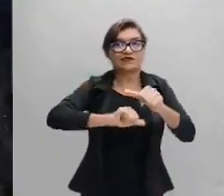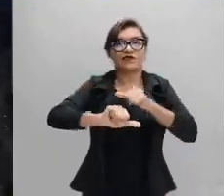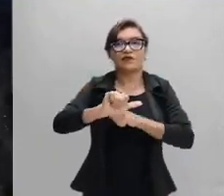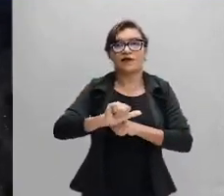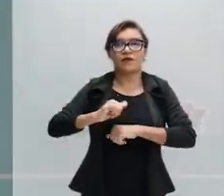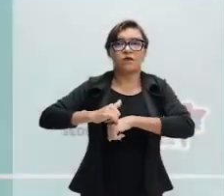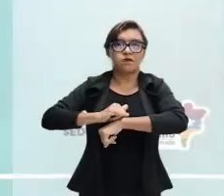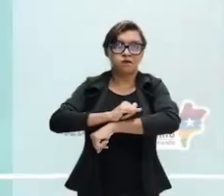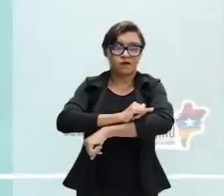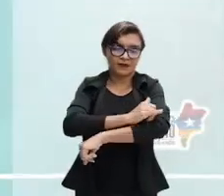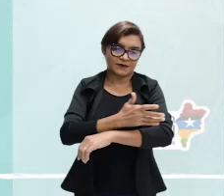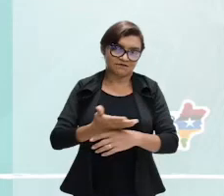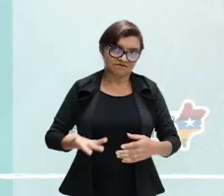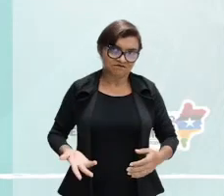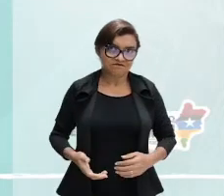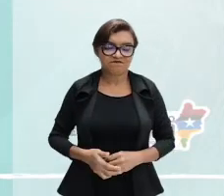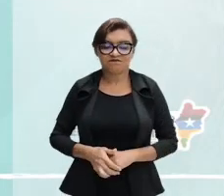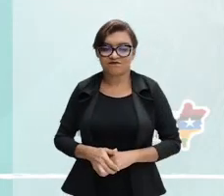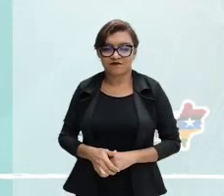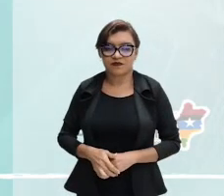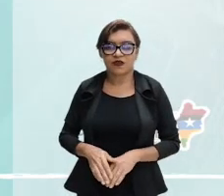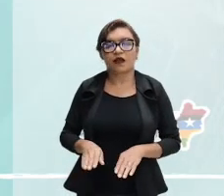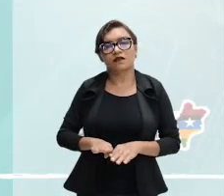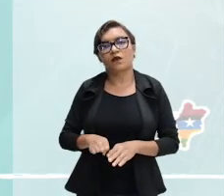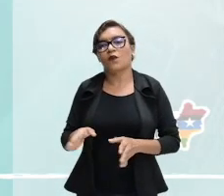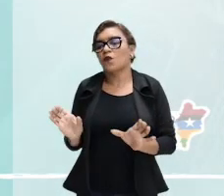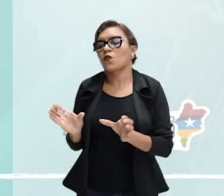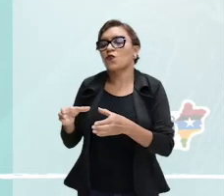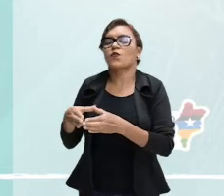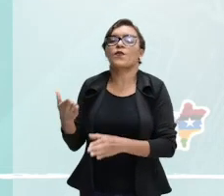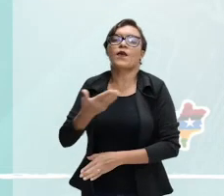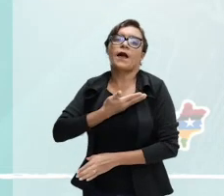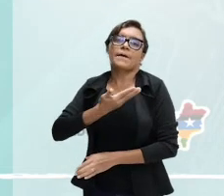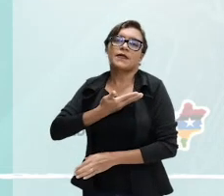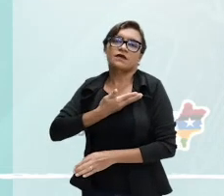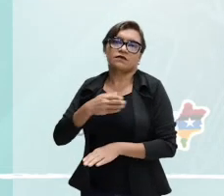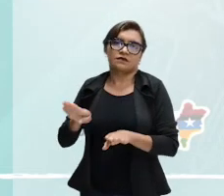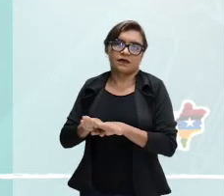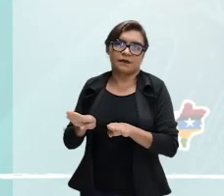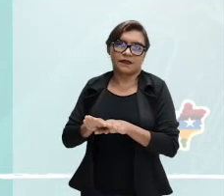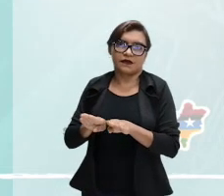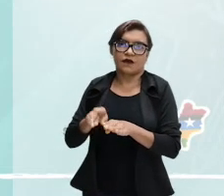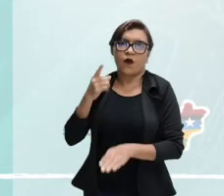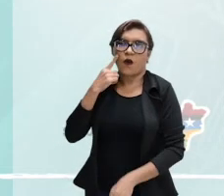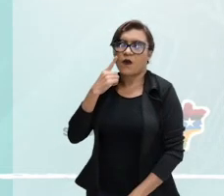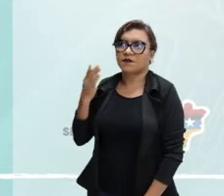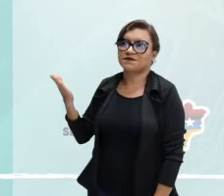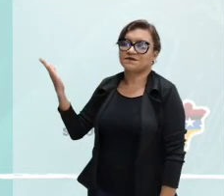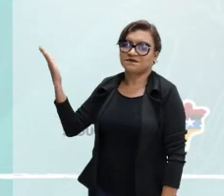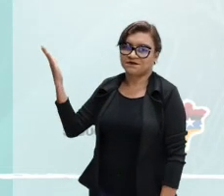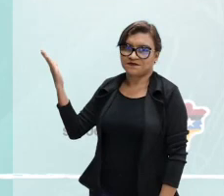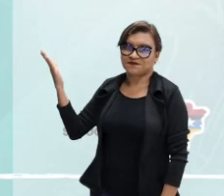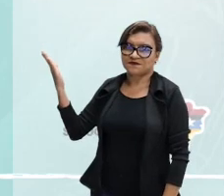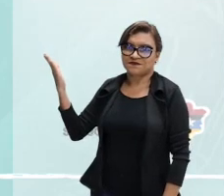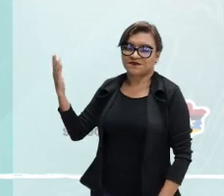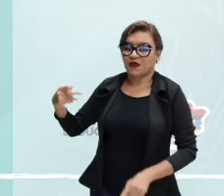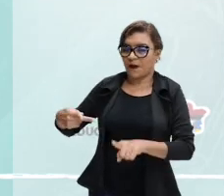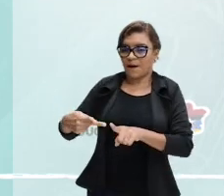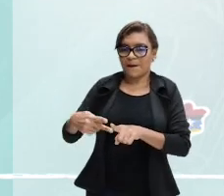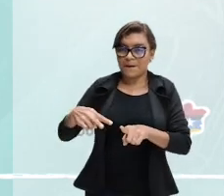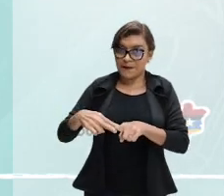obesa. Em relação aos amigos, grupos de amigos, tá aqui, ó, uma imagem aqui, a galerinha ali dividindo uma